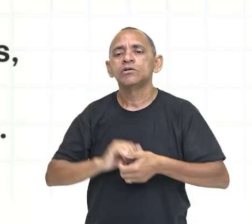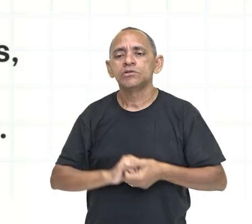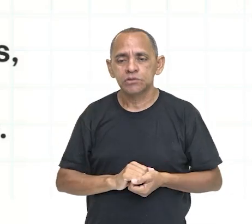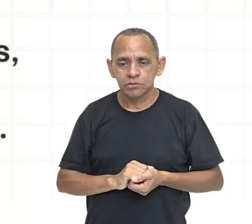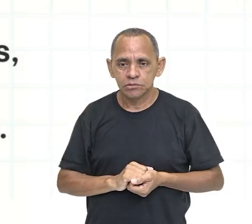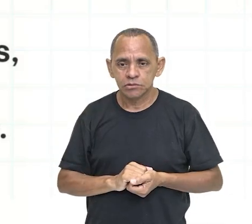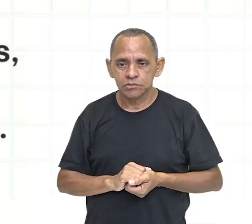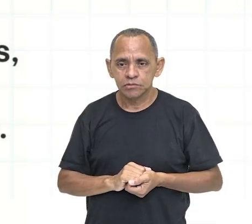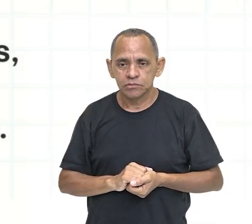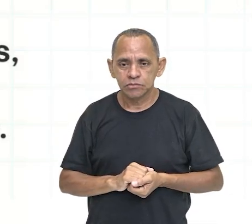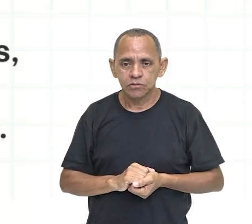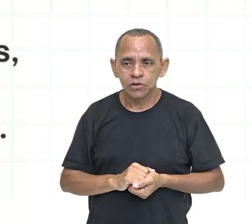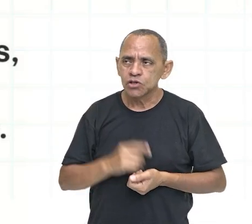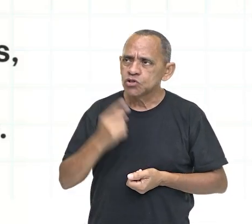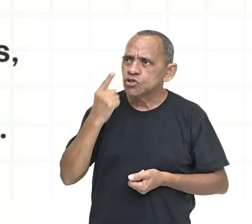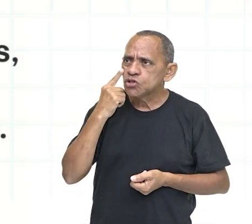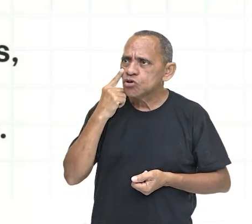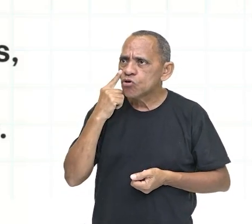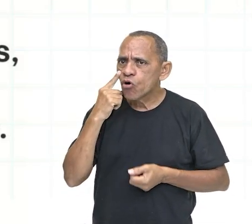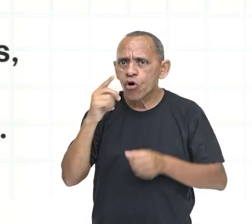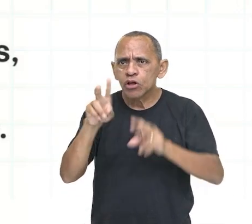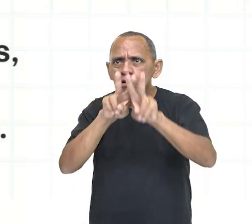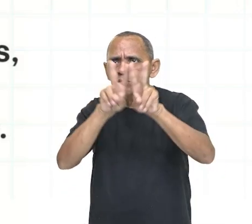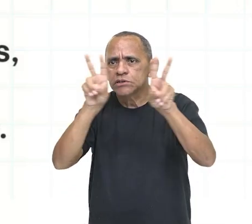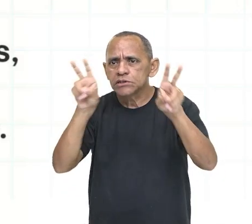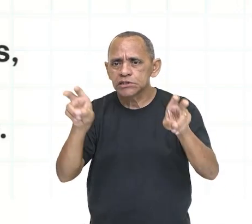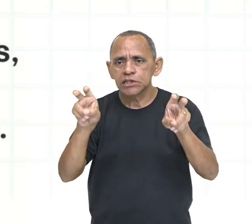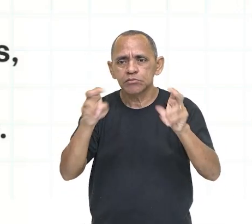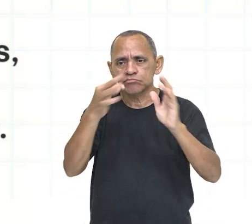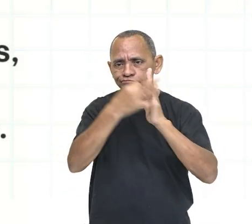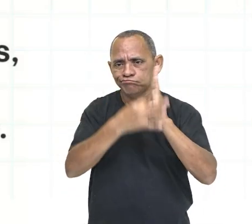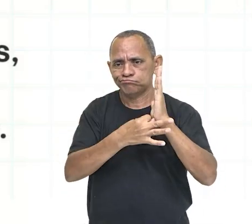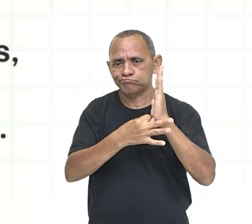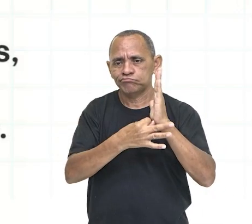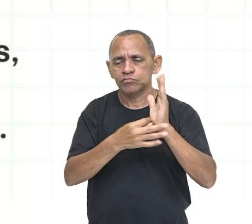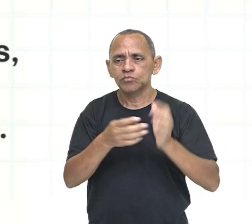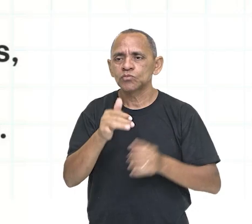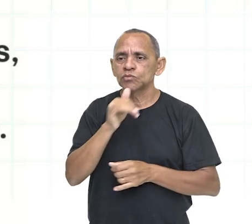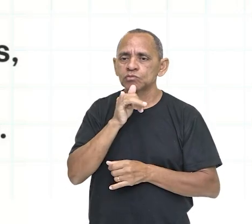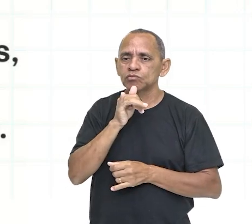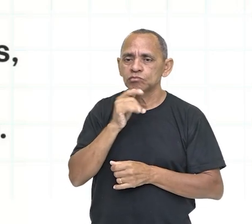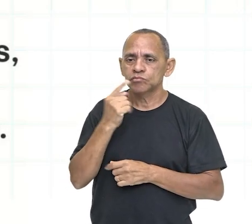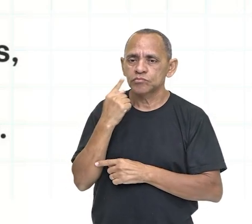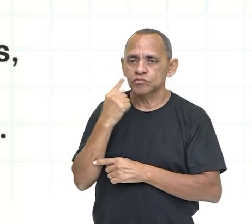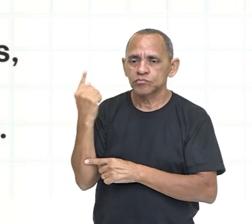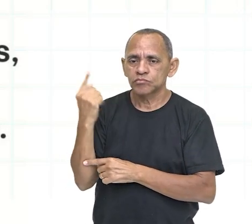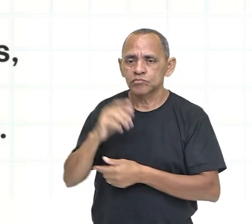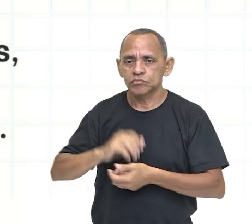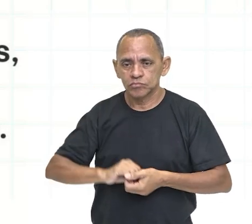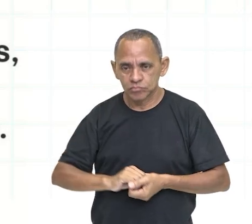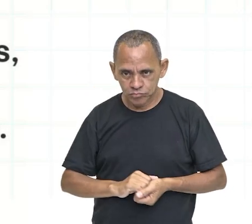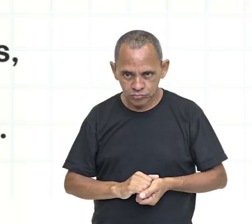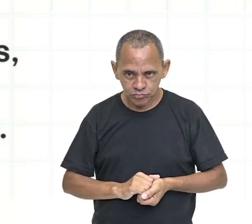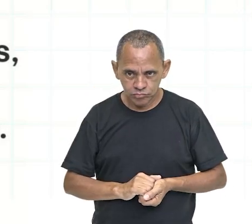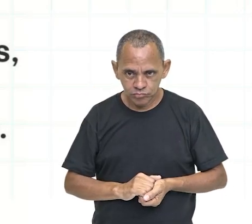você olha no título do texto, certo? Por exemplo, aqui, ó,